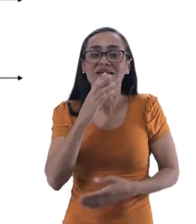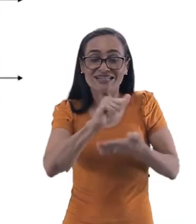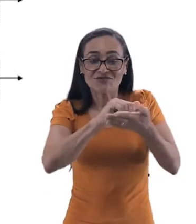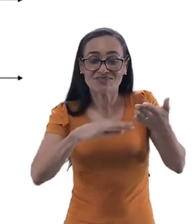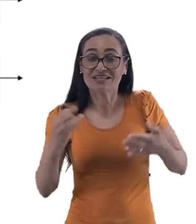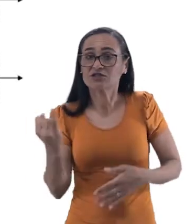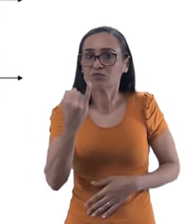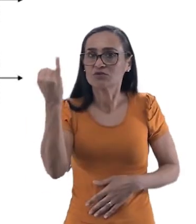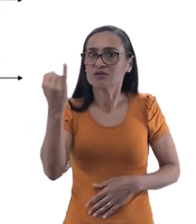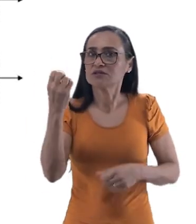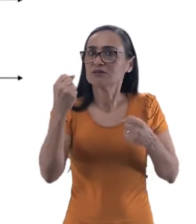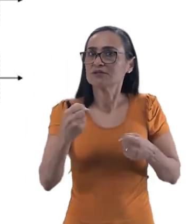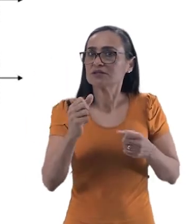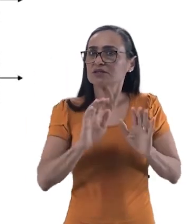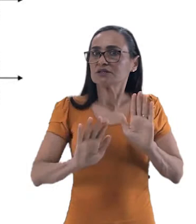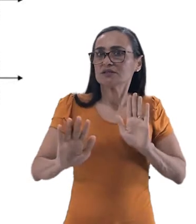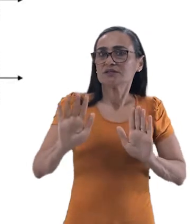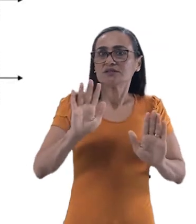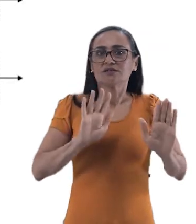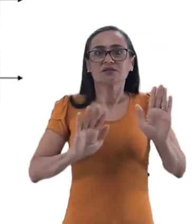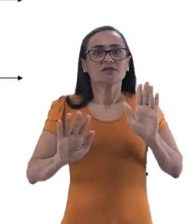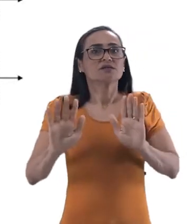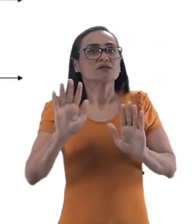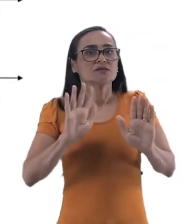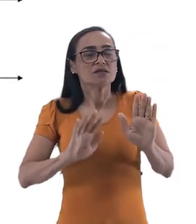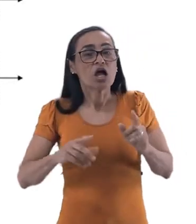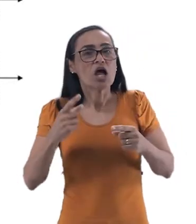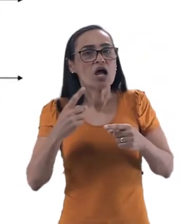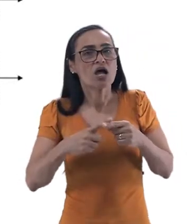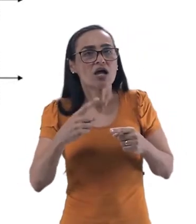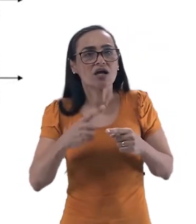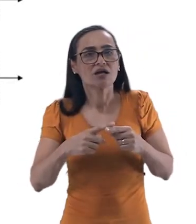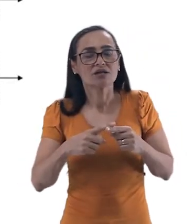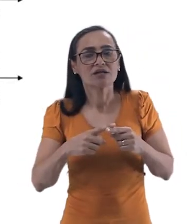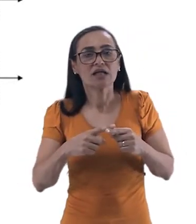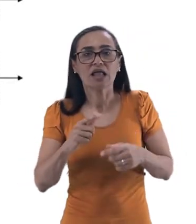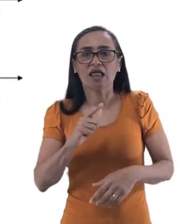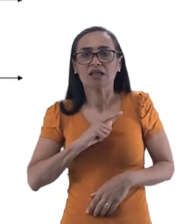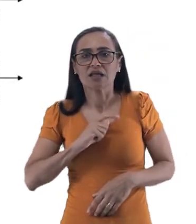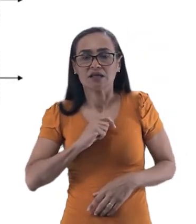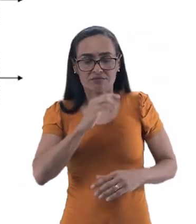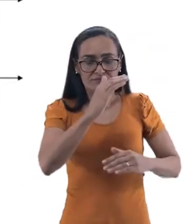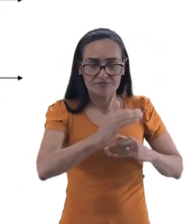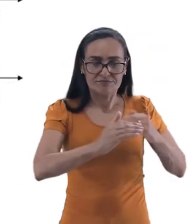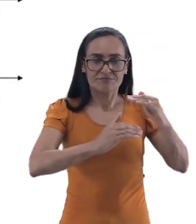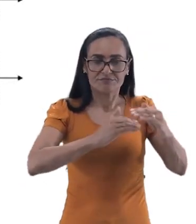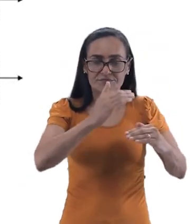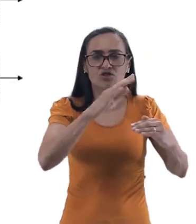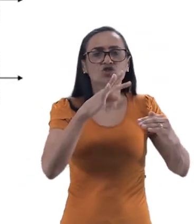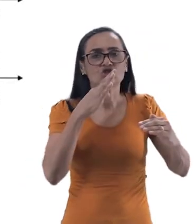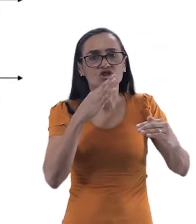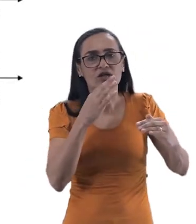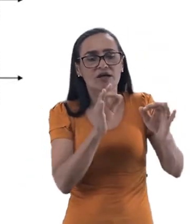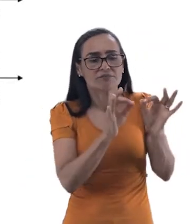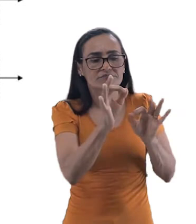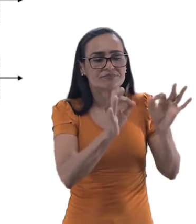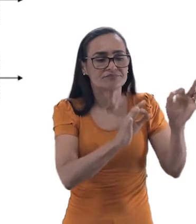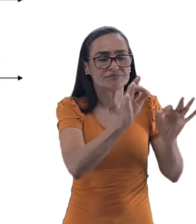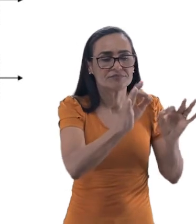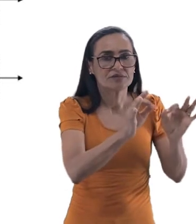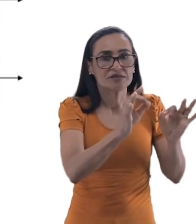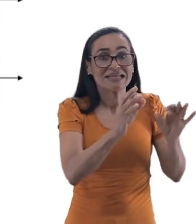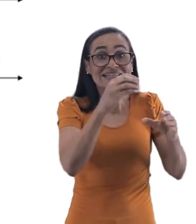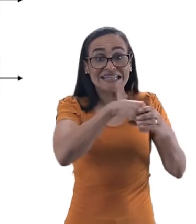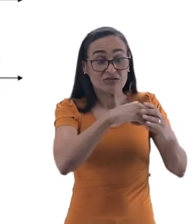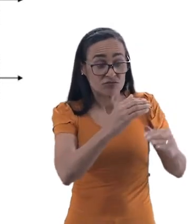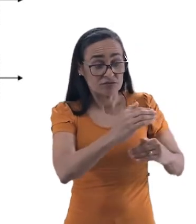atividades relevantes, precisamos ter um certo cuidado, né? Porque eu tenho os processos, eu mapeio os